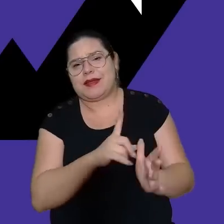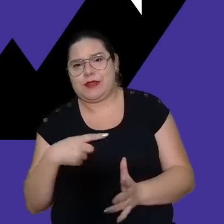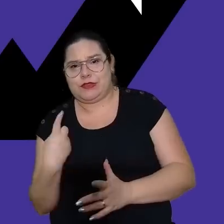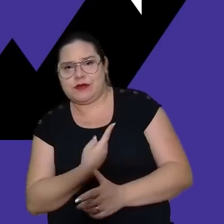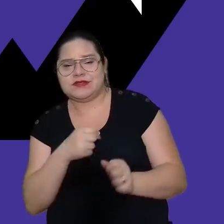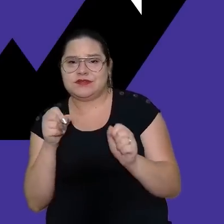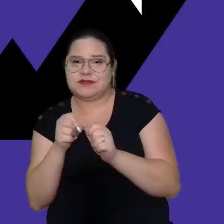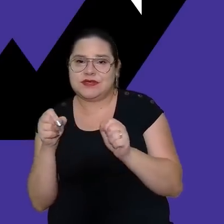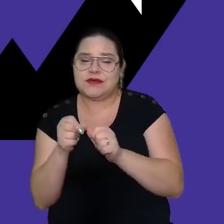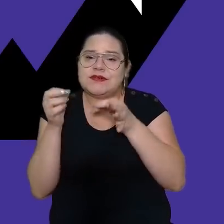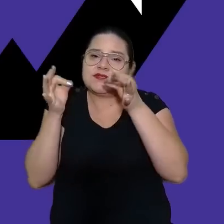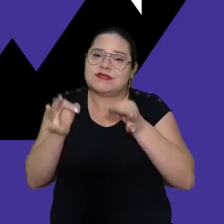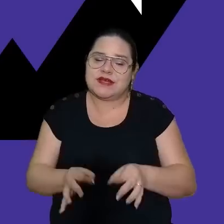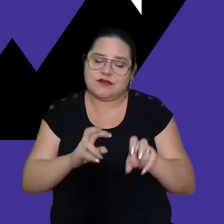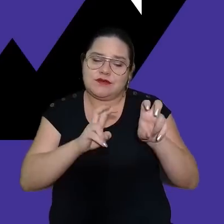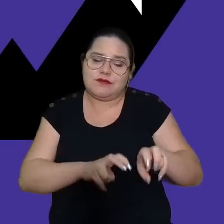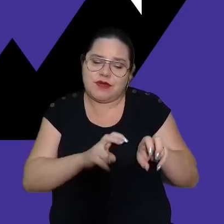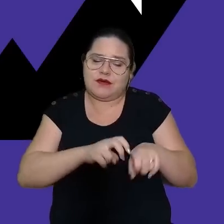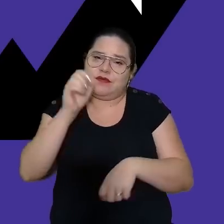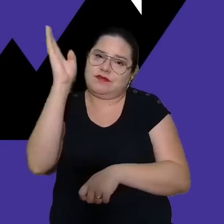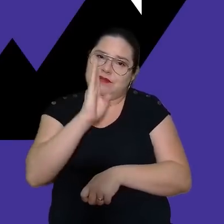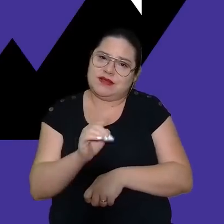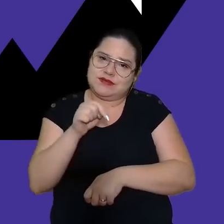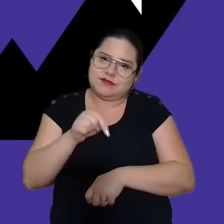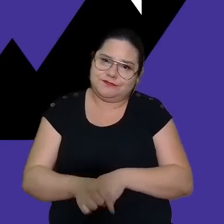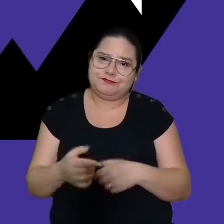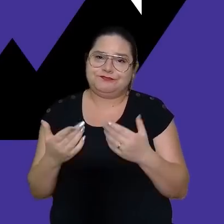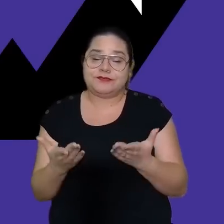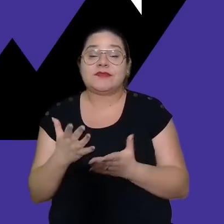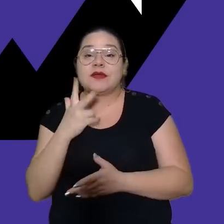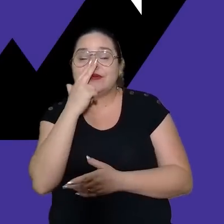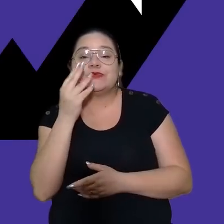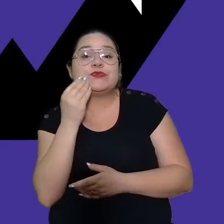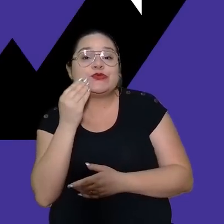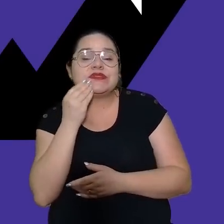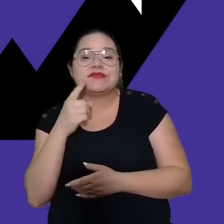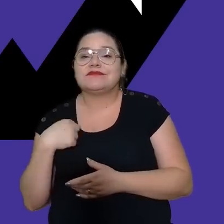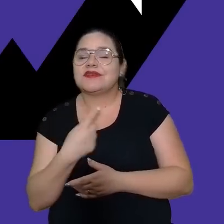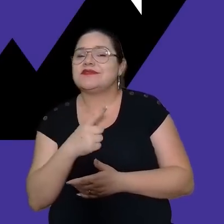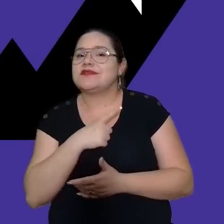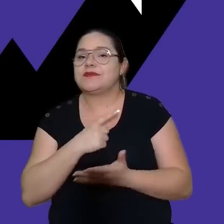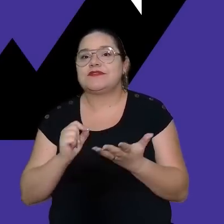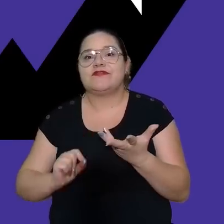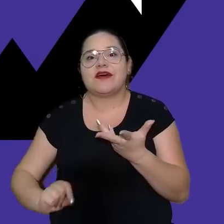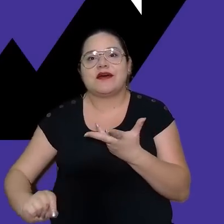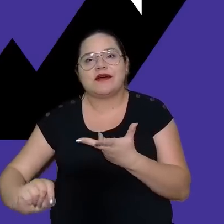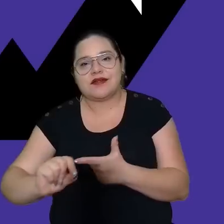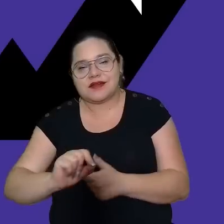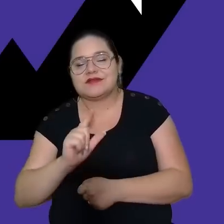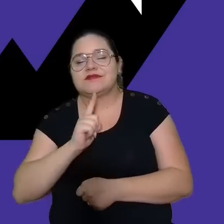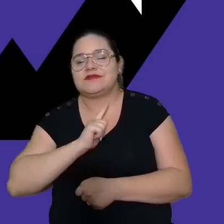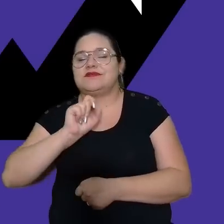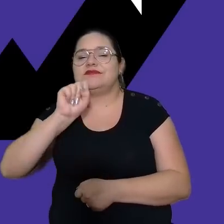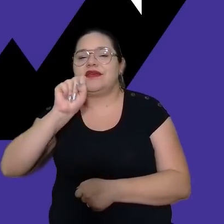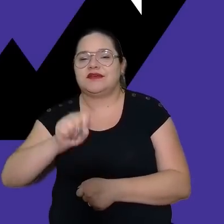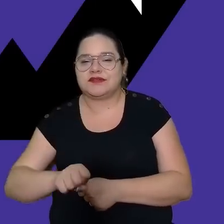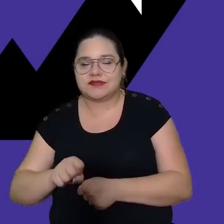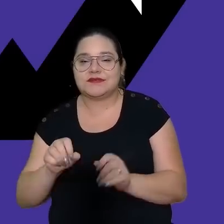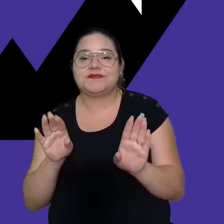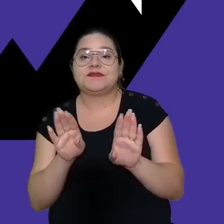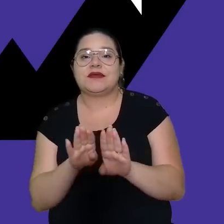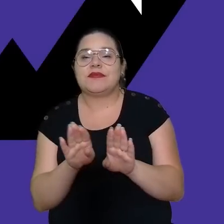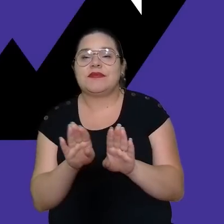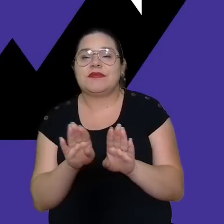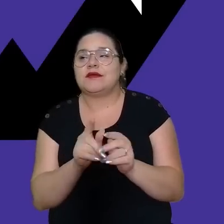agro brasileiro. Eu acho que as oportunidades que nós temos são muito grandes e uma grande,